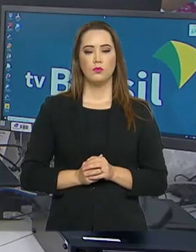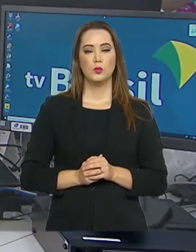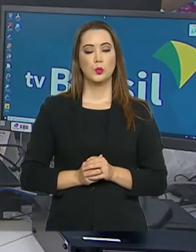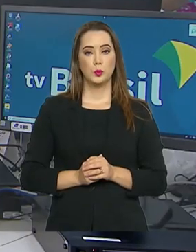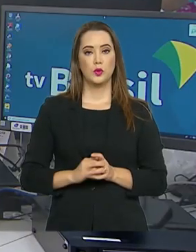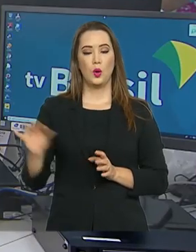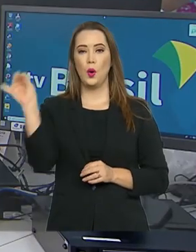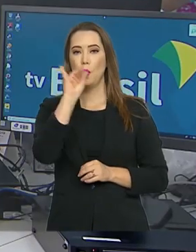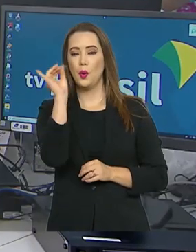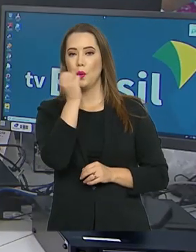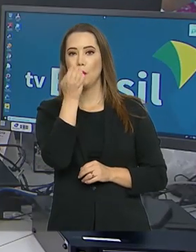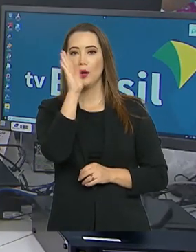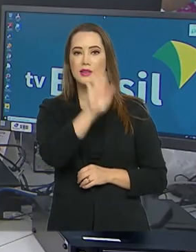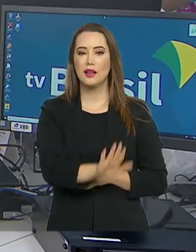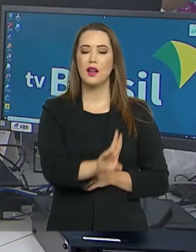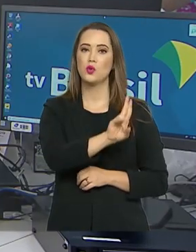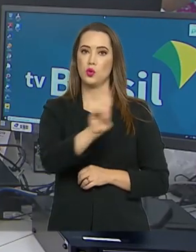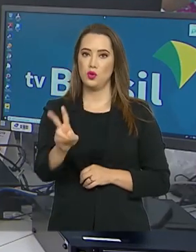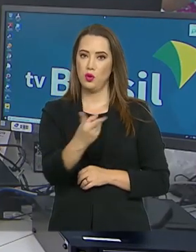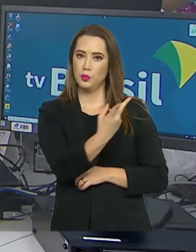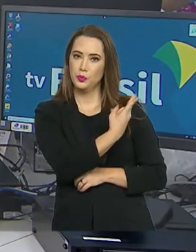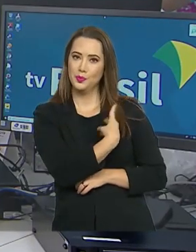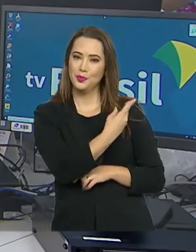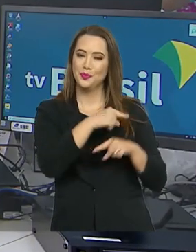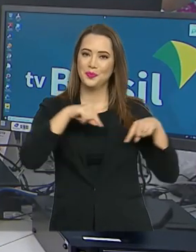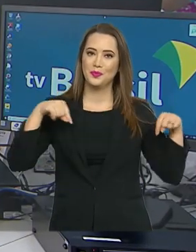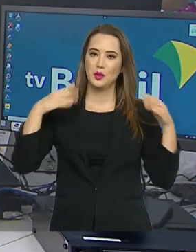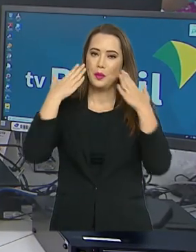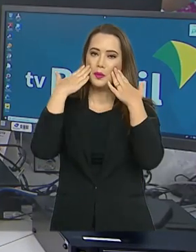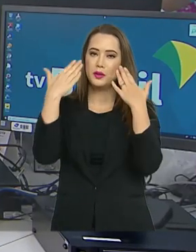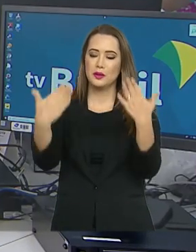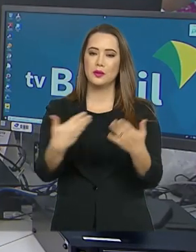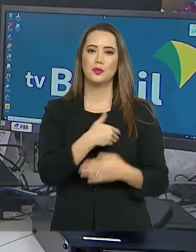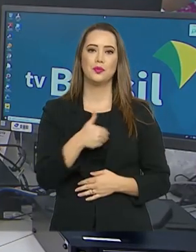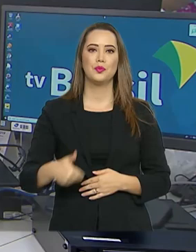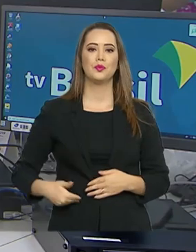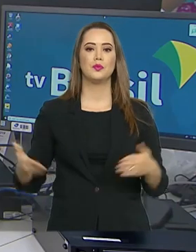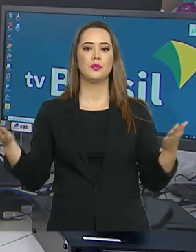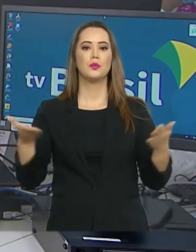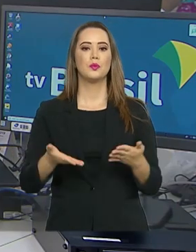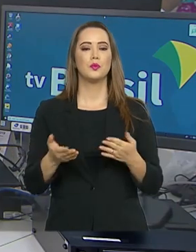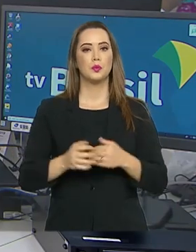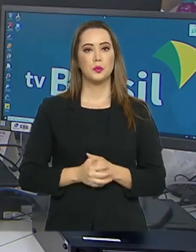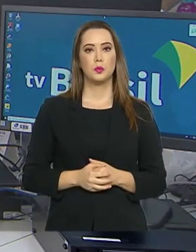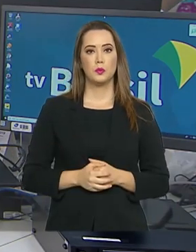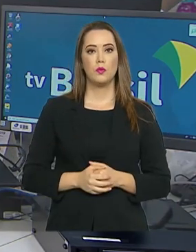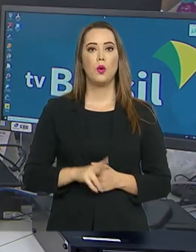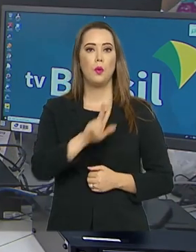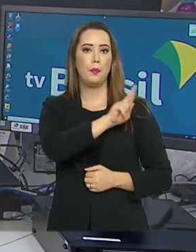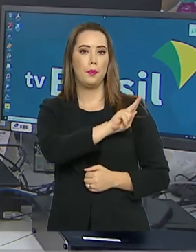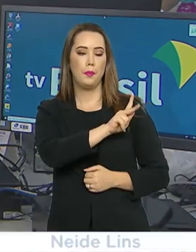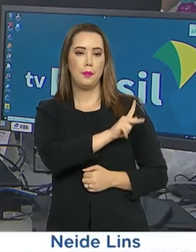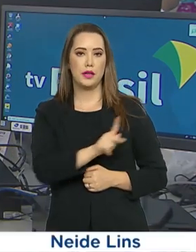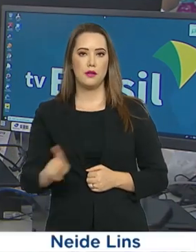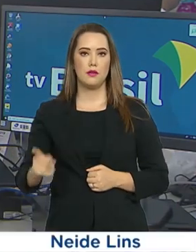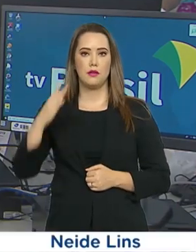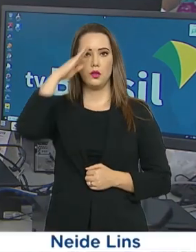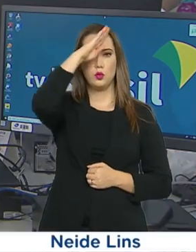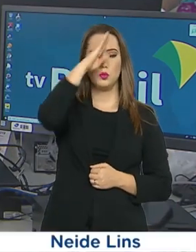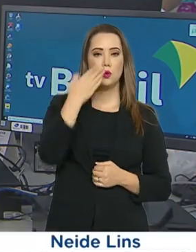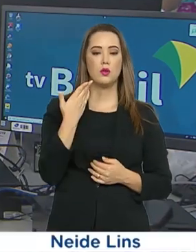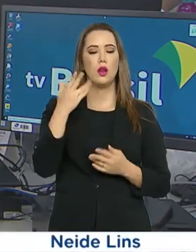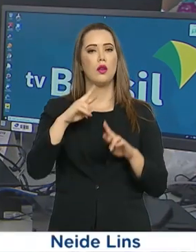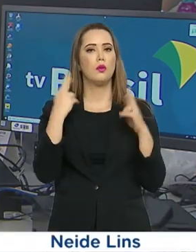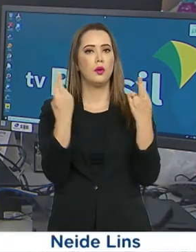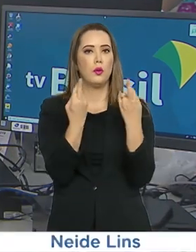olá boa tarde eu sou o roberto camargo estamos de volta com mais uma edição do governo agora o presidente jair bolsonaro realizou